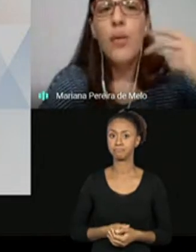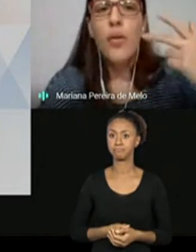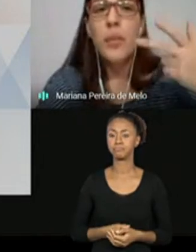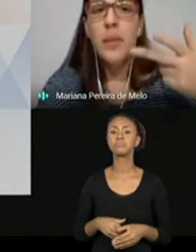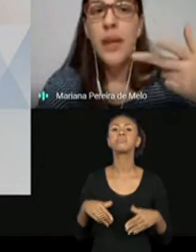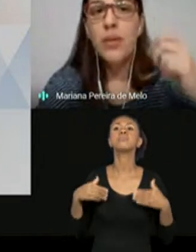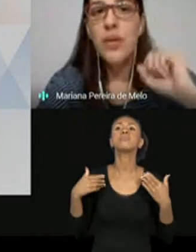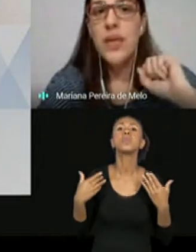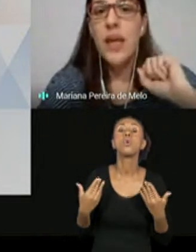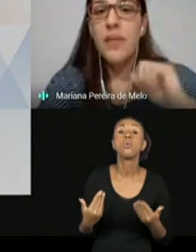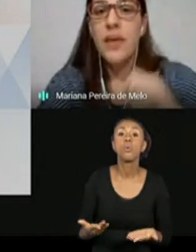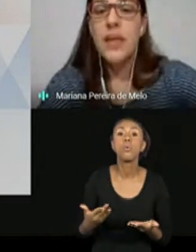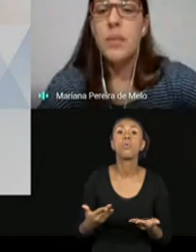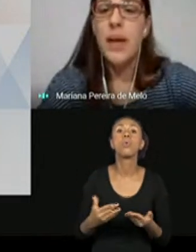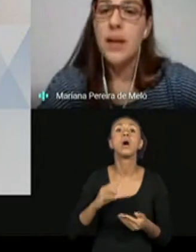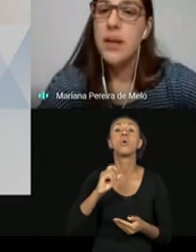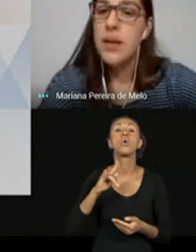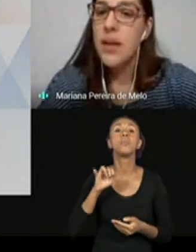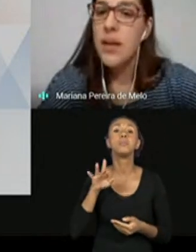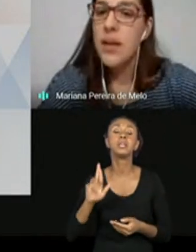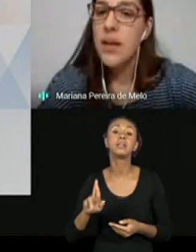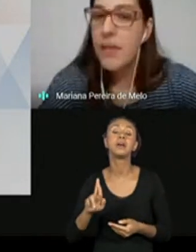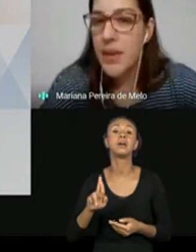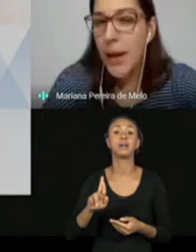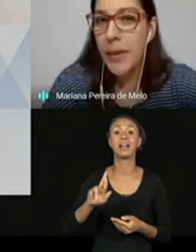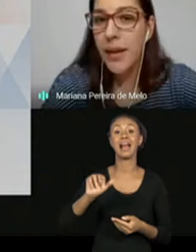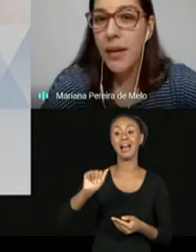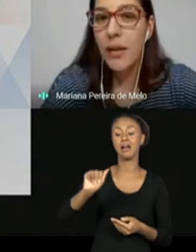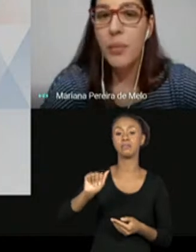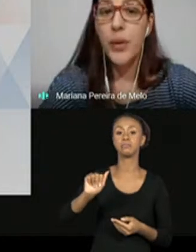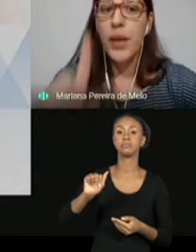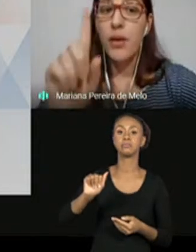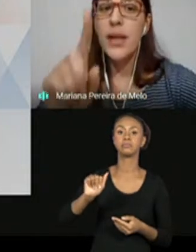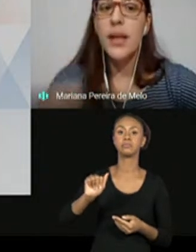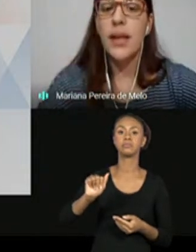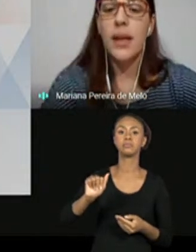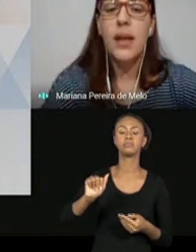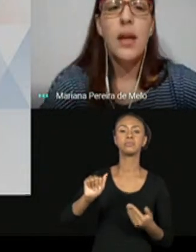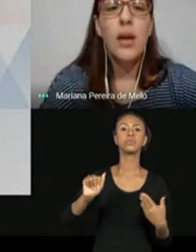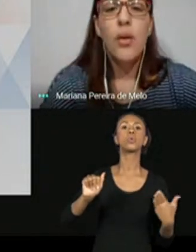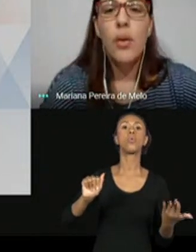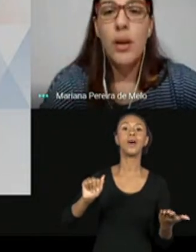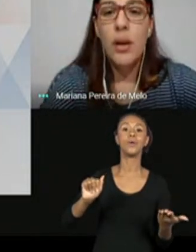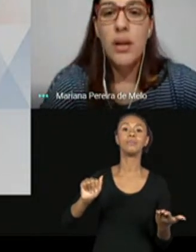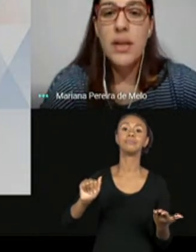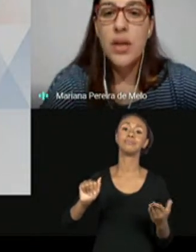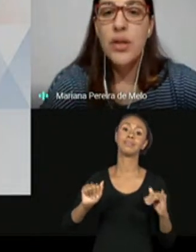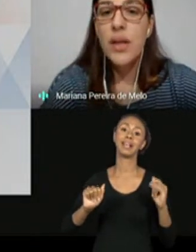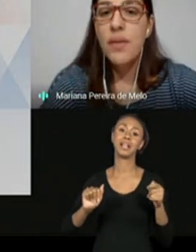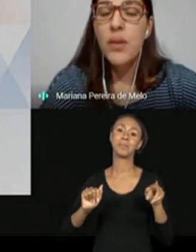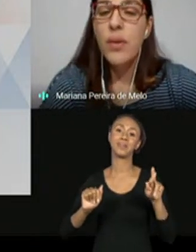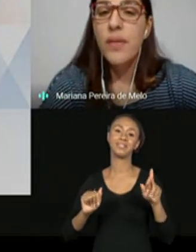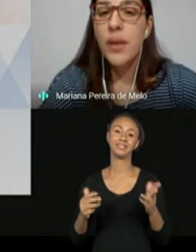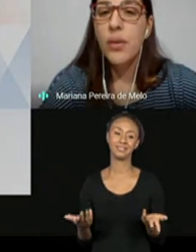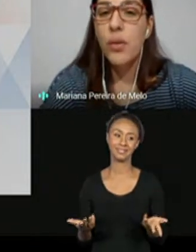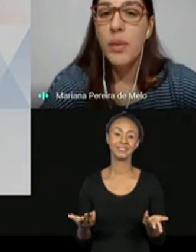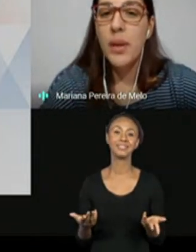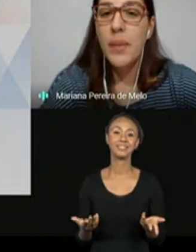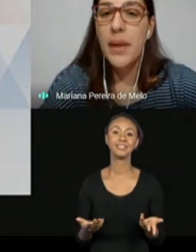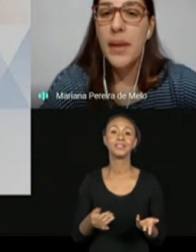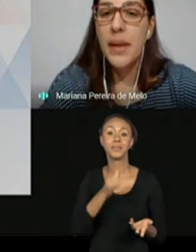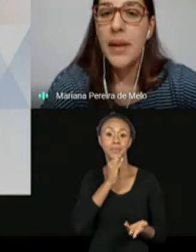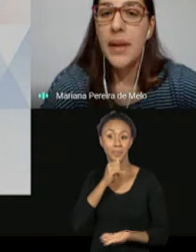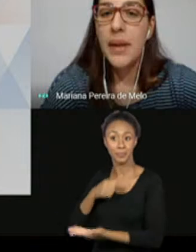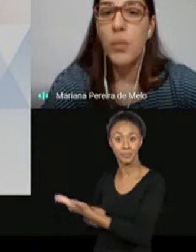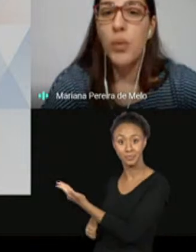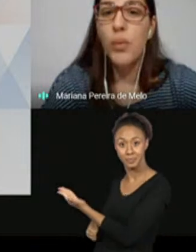Qual é o complemento de sair a face par? Sair a face ímpar, né? Porque olha aqui, se a gente define o evento